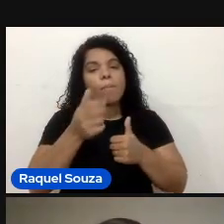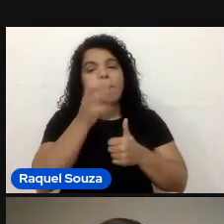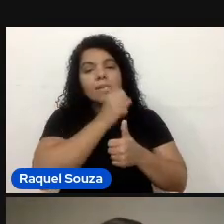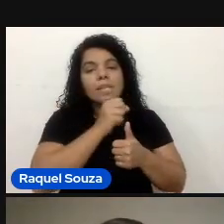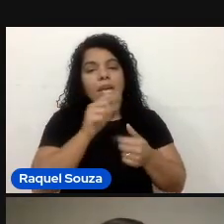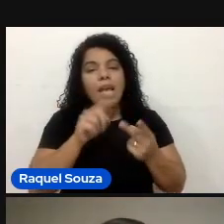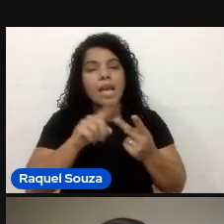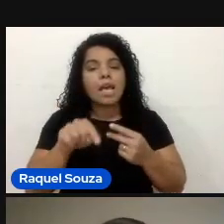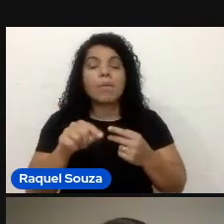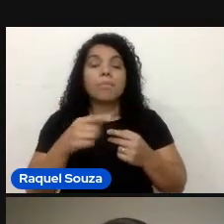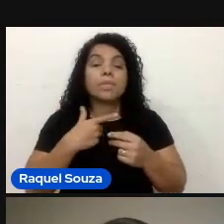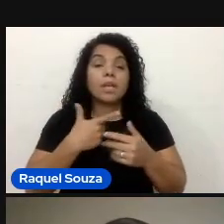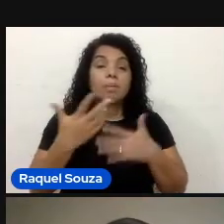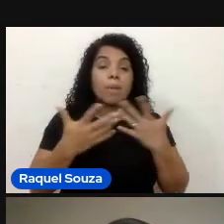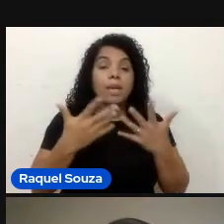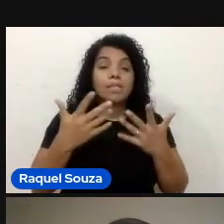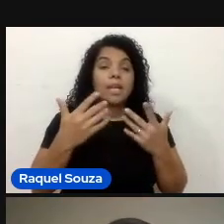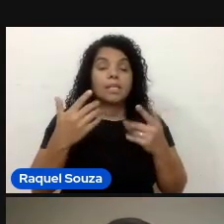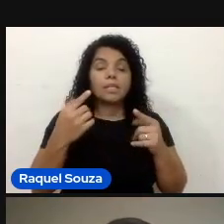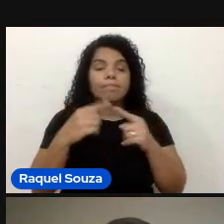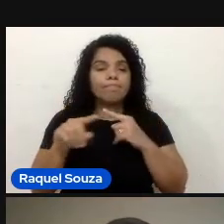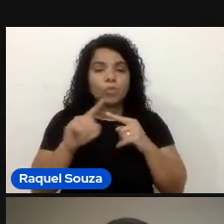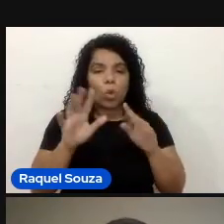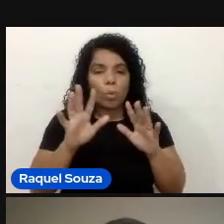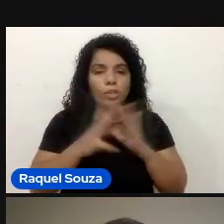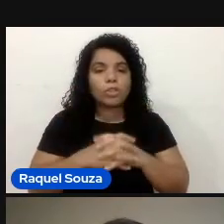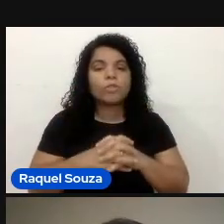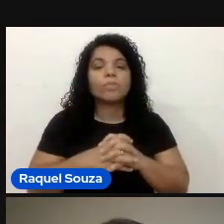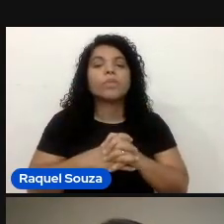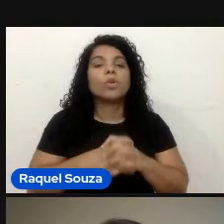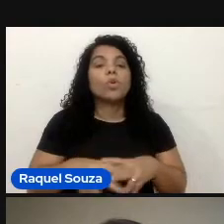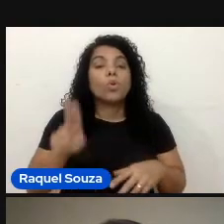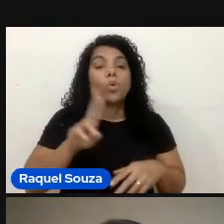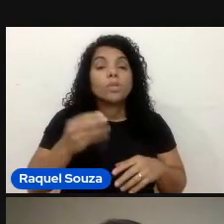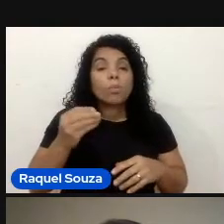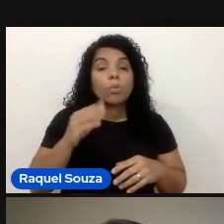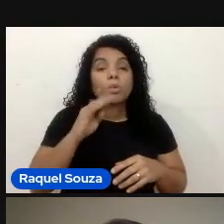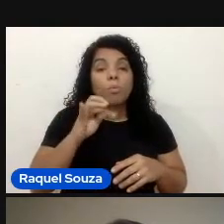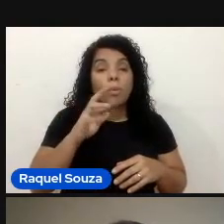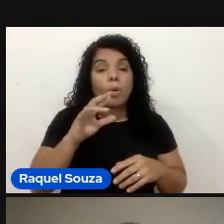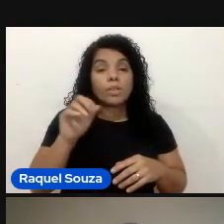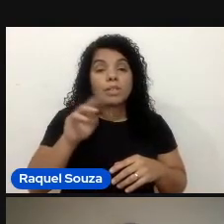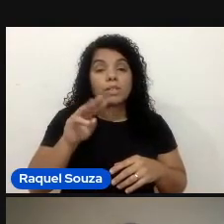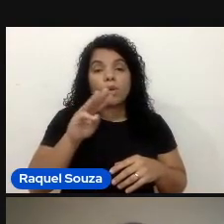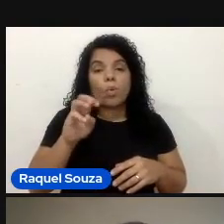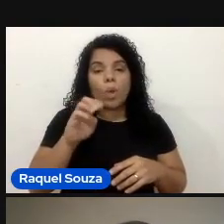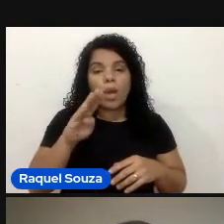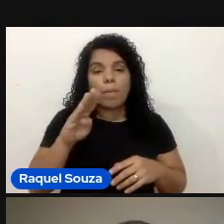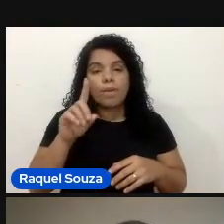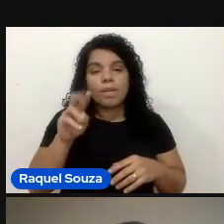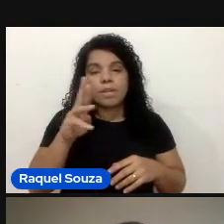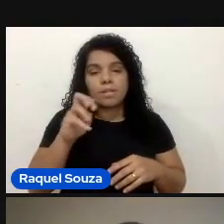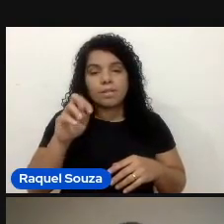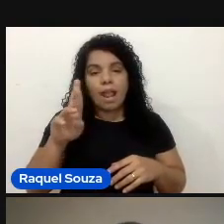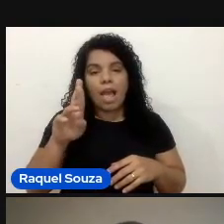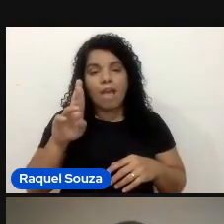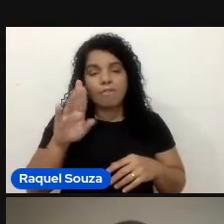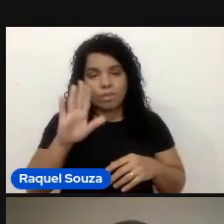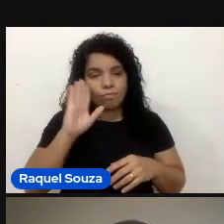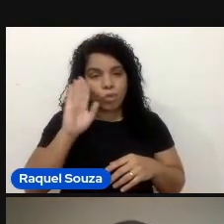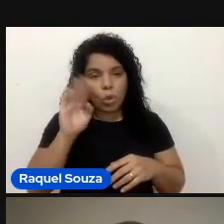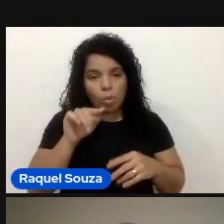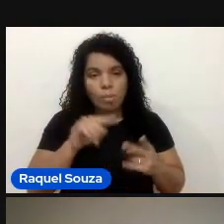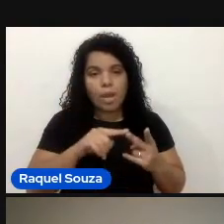com muita incompatibilidade. Cheguei a usar muito biblioteca que usava o WebDriver como base, né? O Capybara